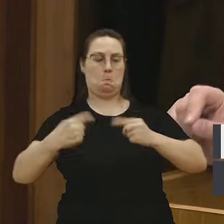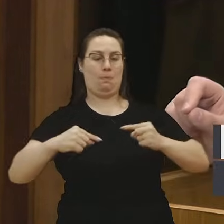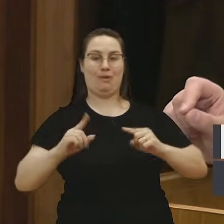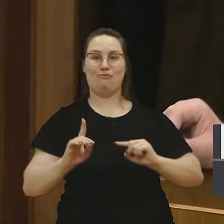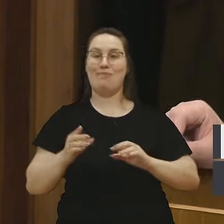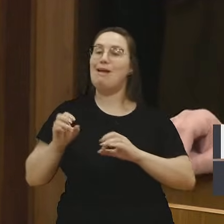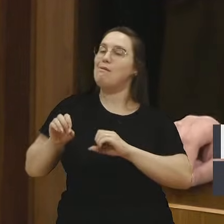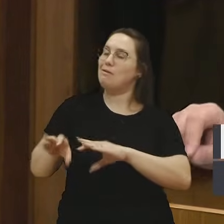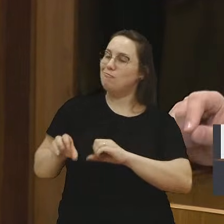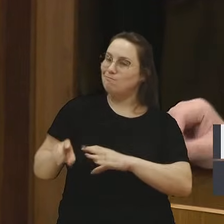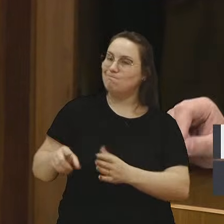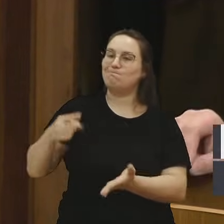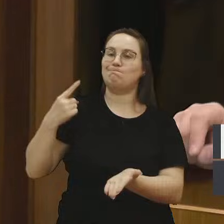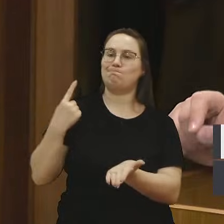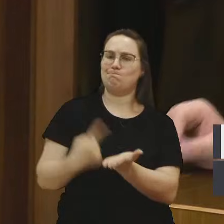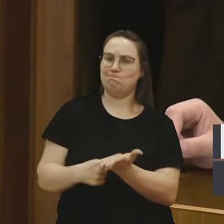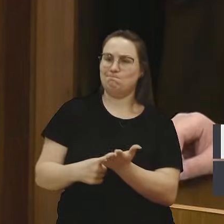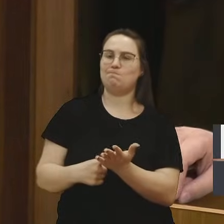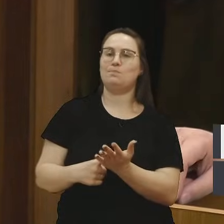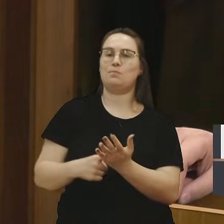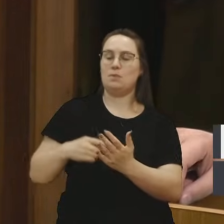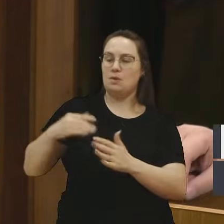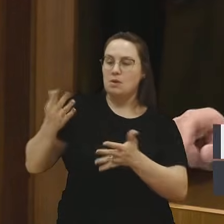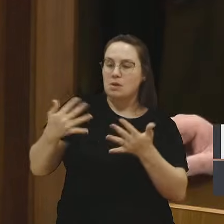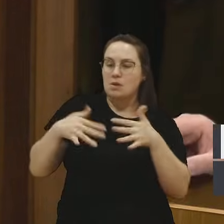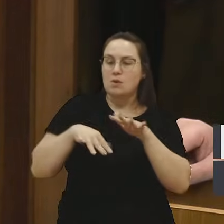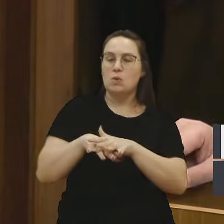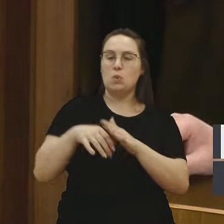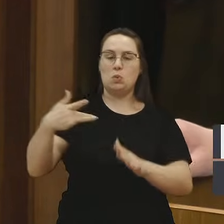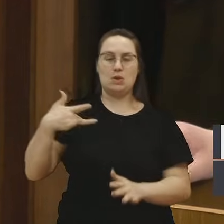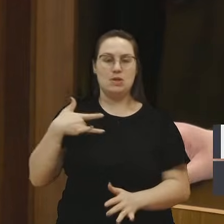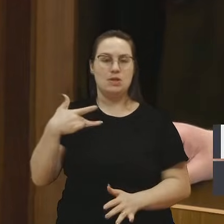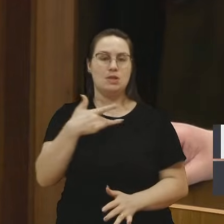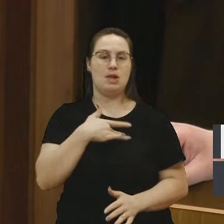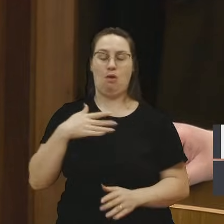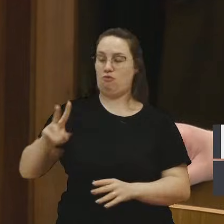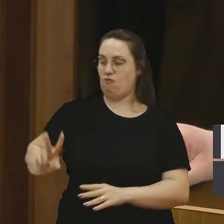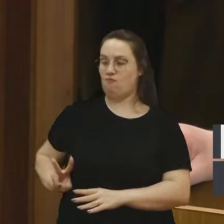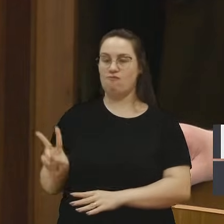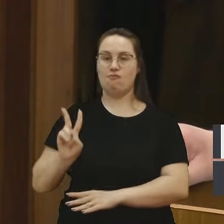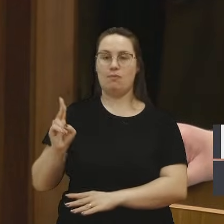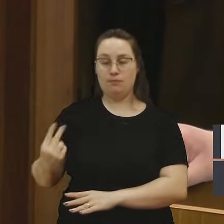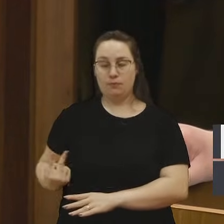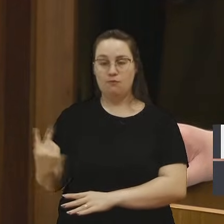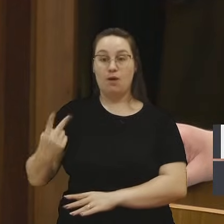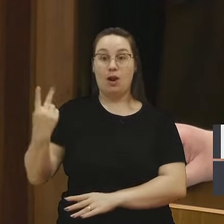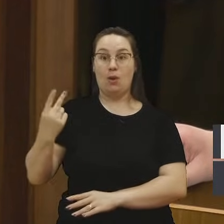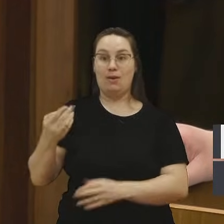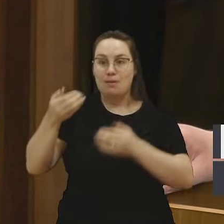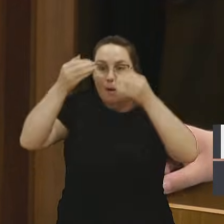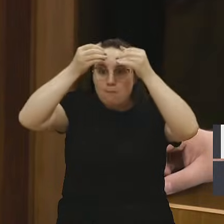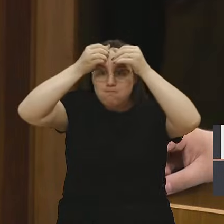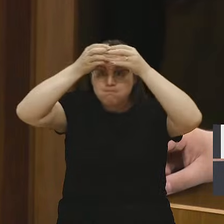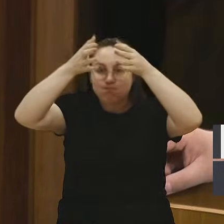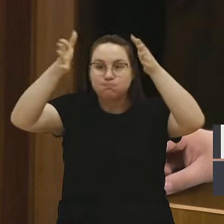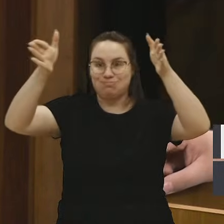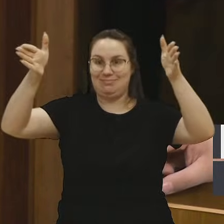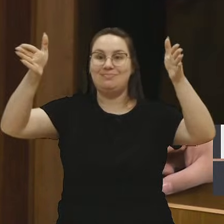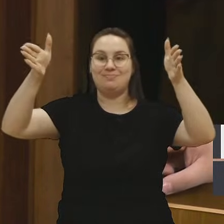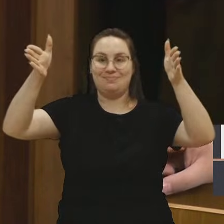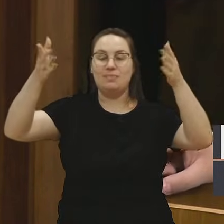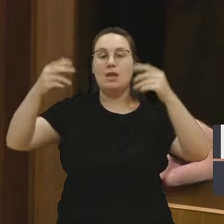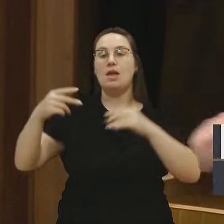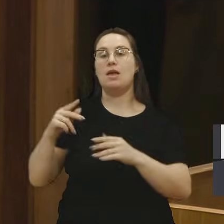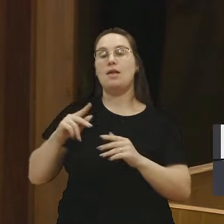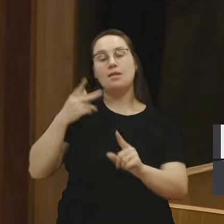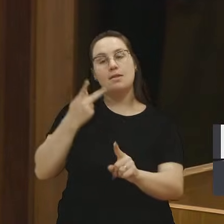educa, disciplina, inclui, promove saúde, constrói valores e também abre caminhos. Este prêmio reconhece